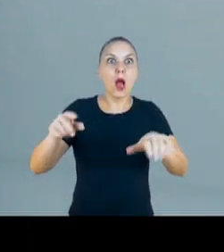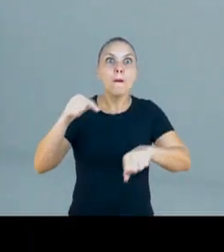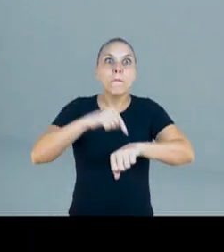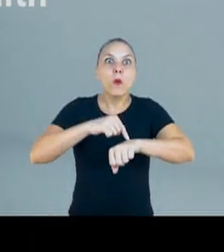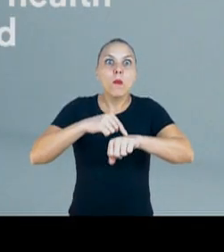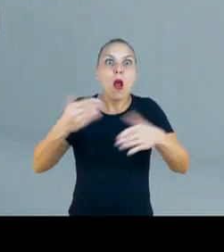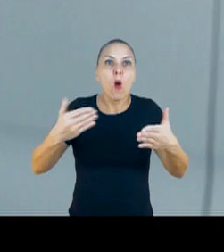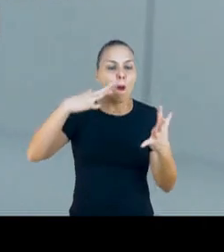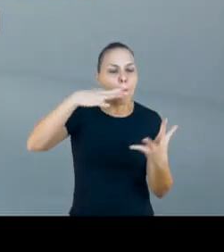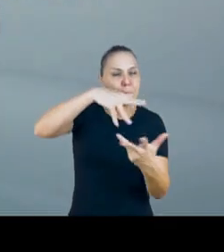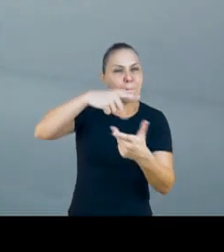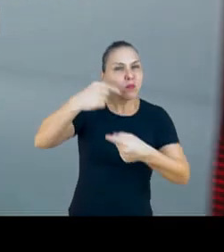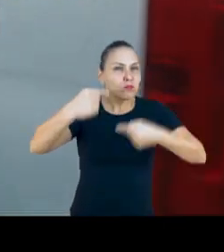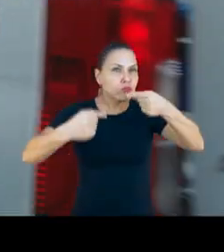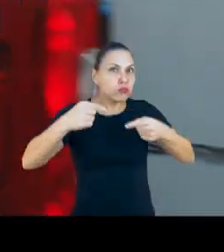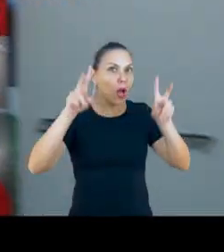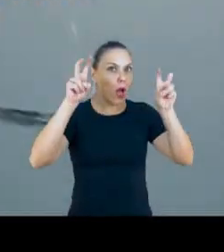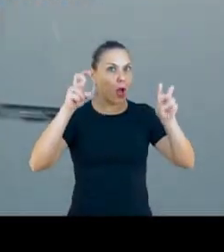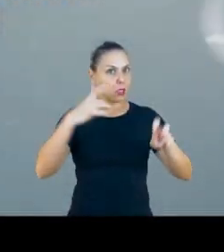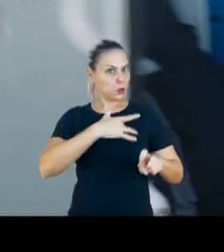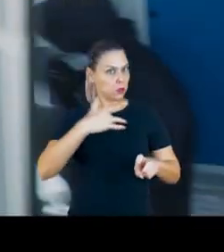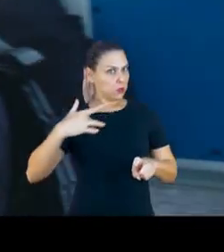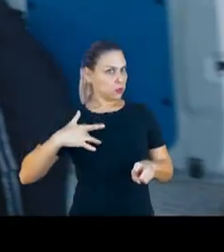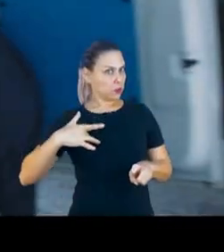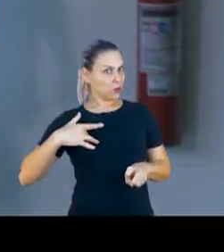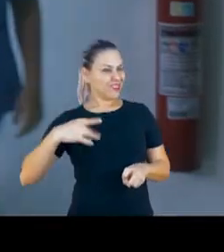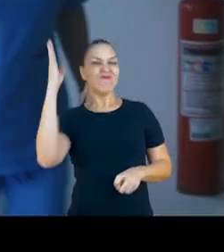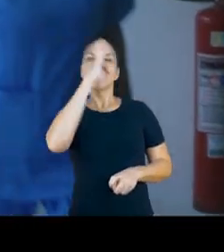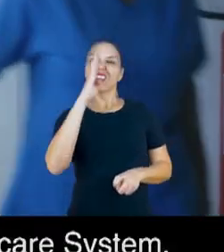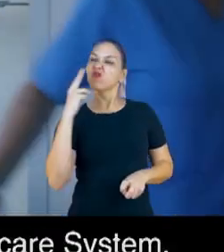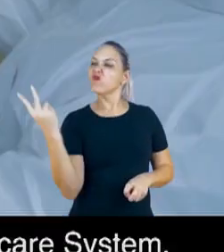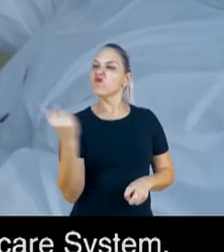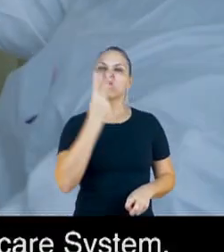mundo discute saúde, o Brasil reforça o seu valor.